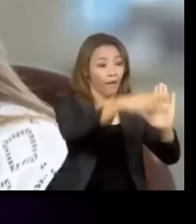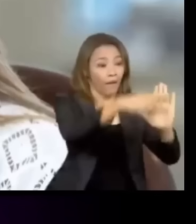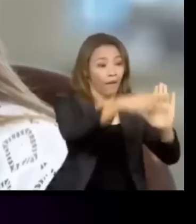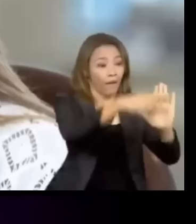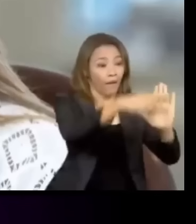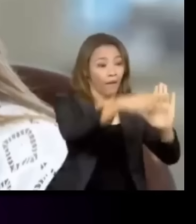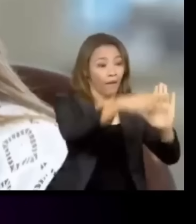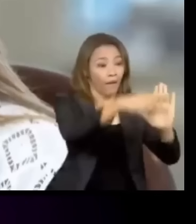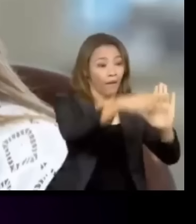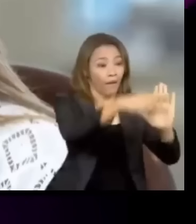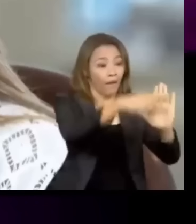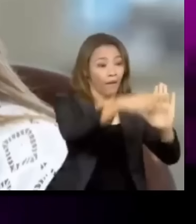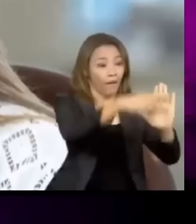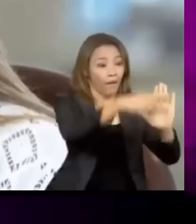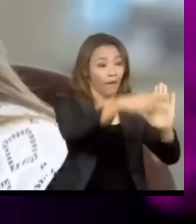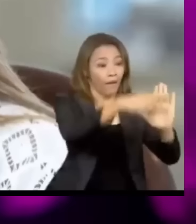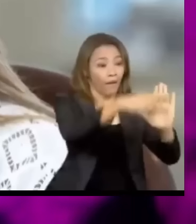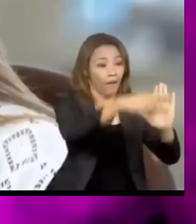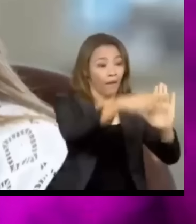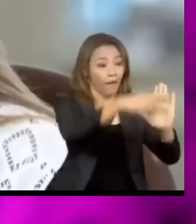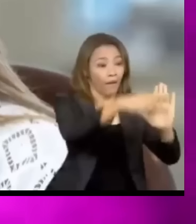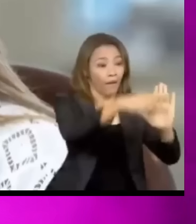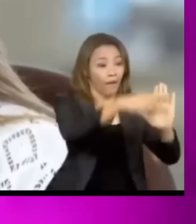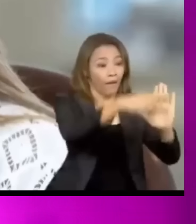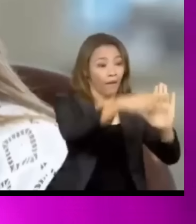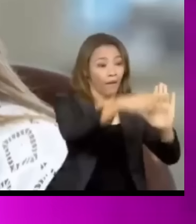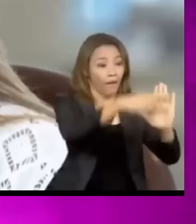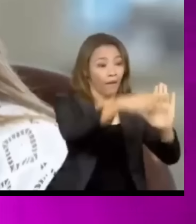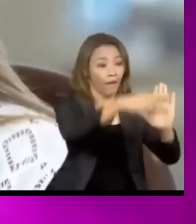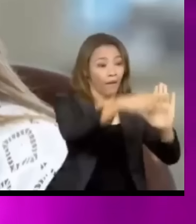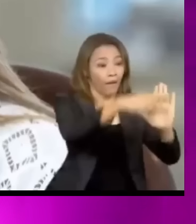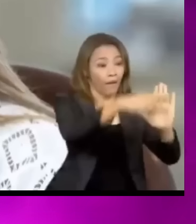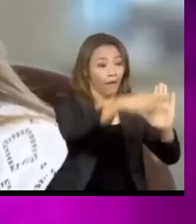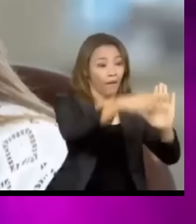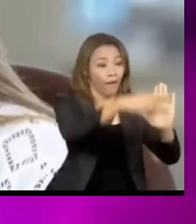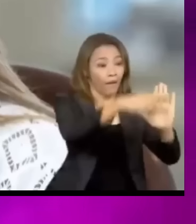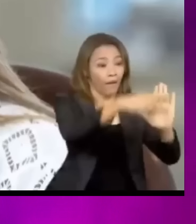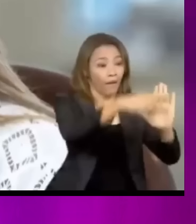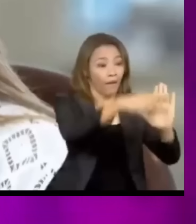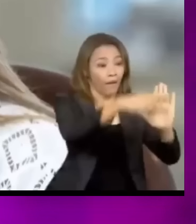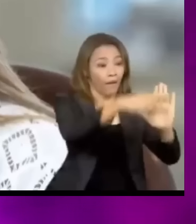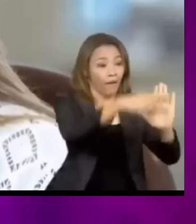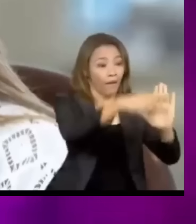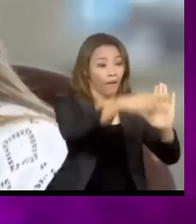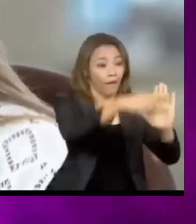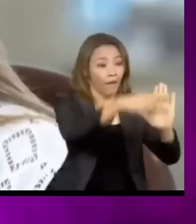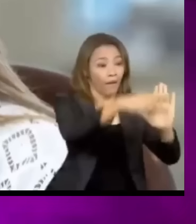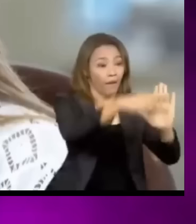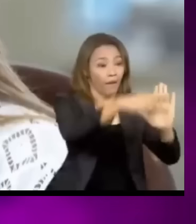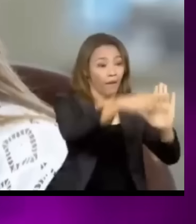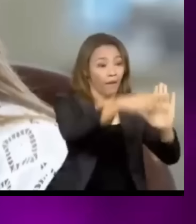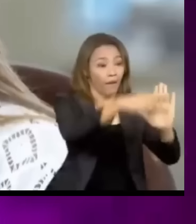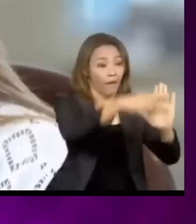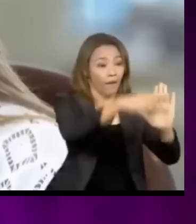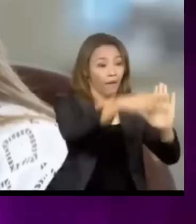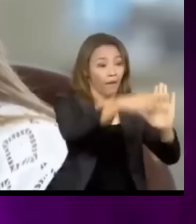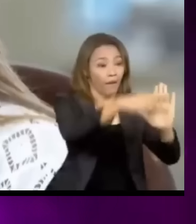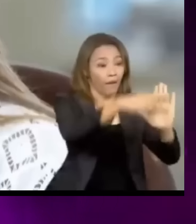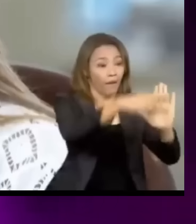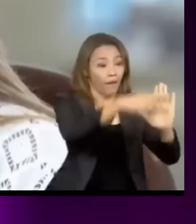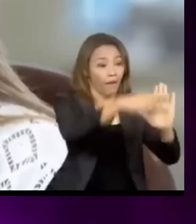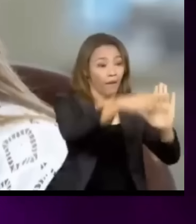da conta da Esbanja, mano, parece que supostamente teria sido mesmo uma coisa feita por eles mesmos para